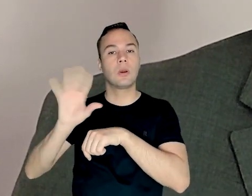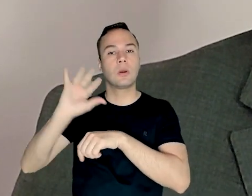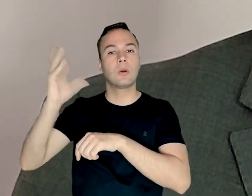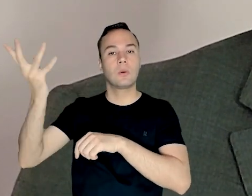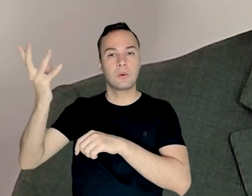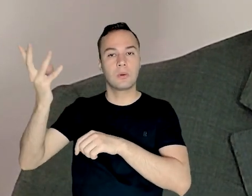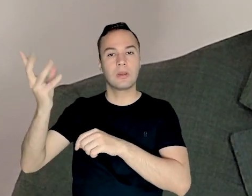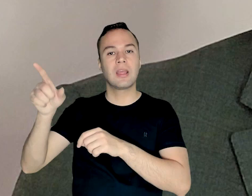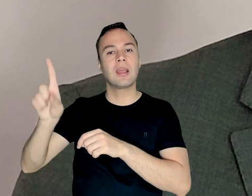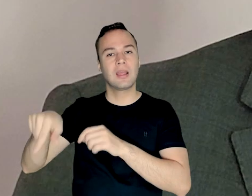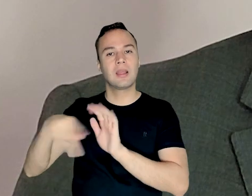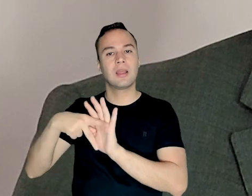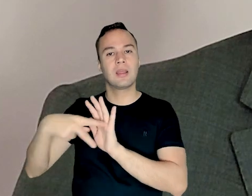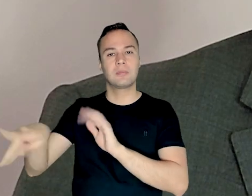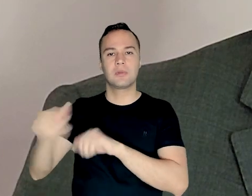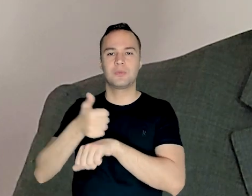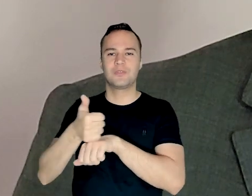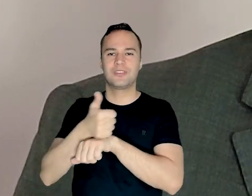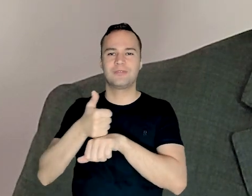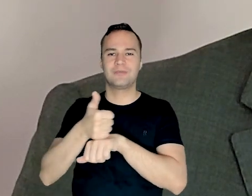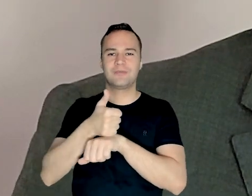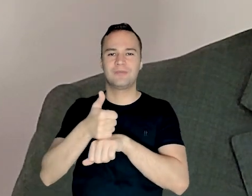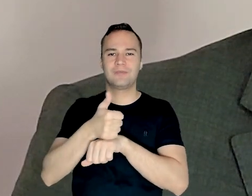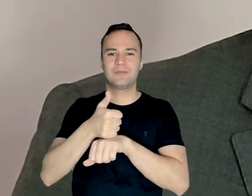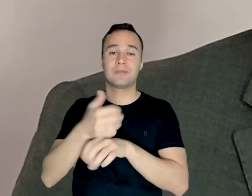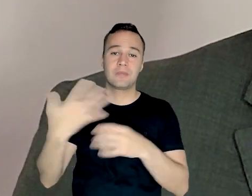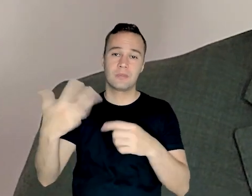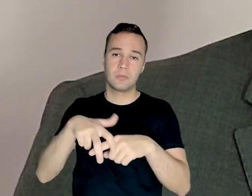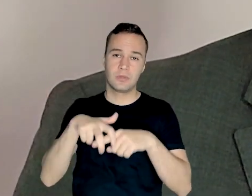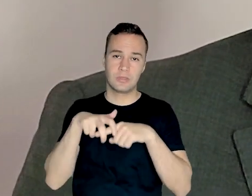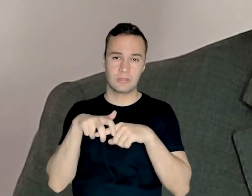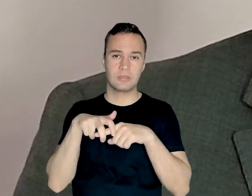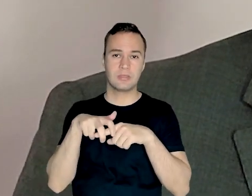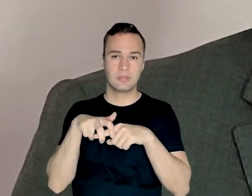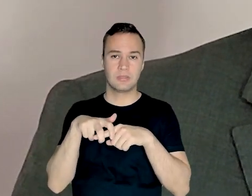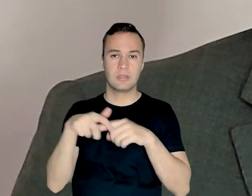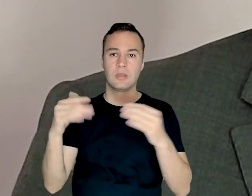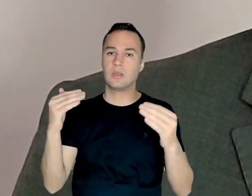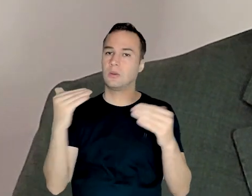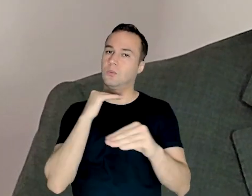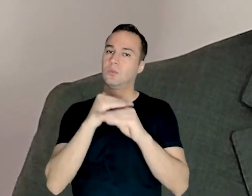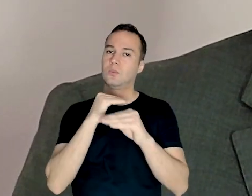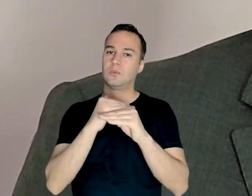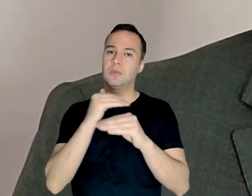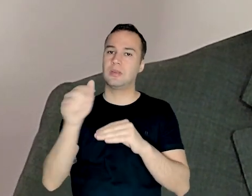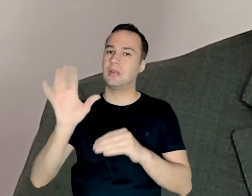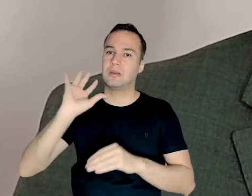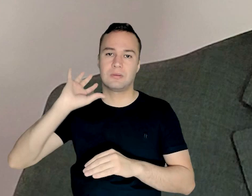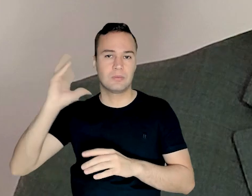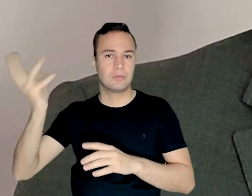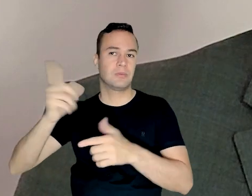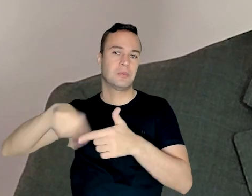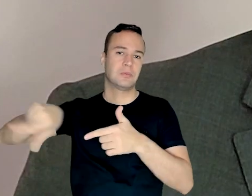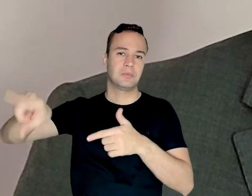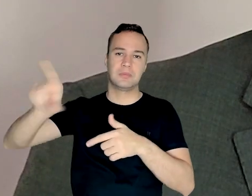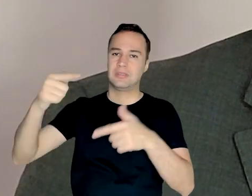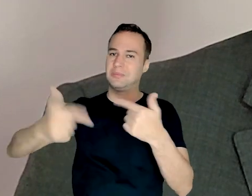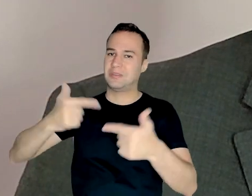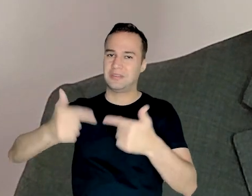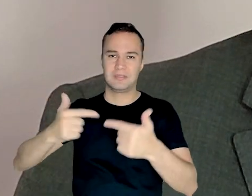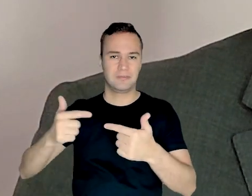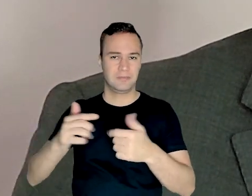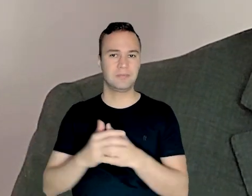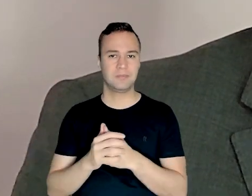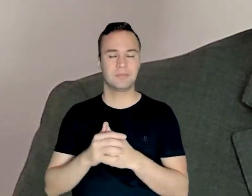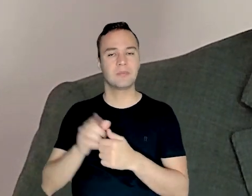se caracterizará como uma doença profissional e, portanto, se equipara ao acidente do trabalho em todos